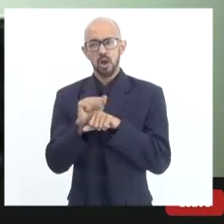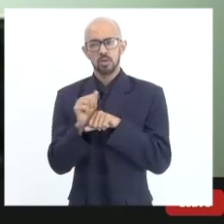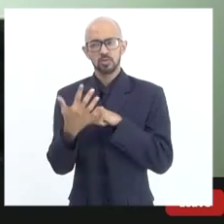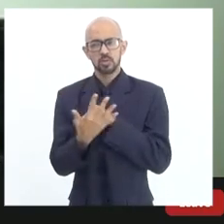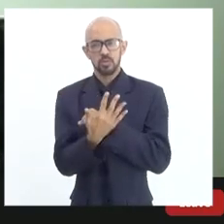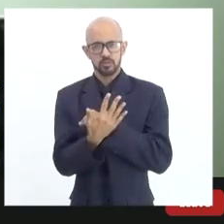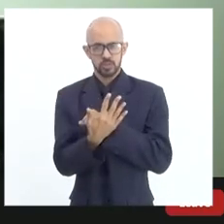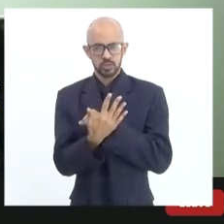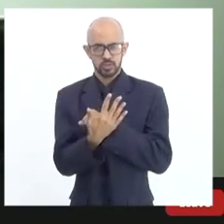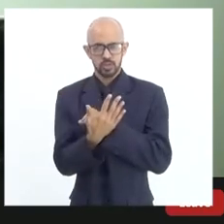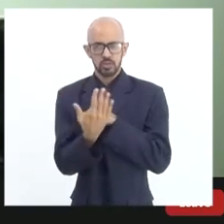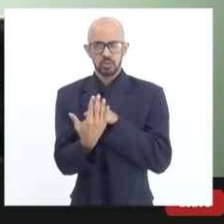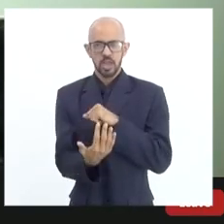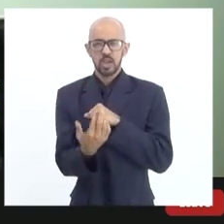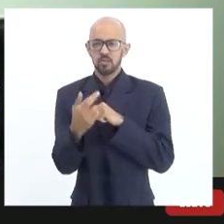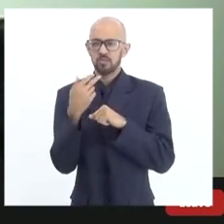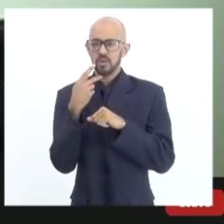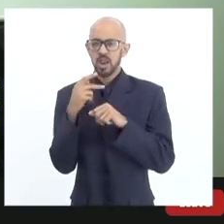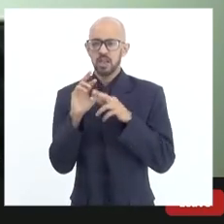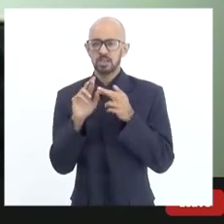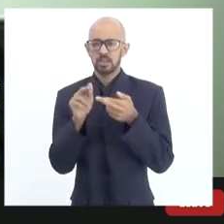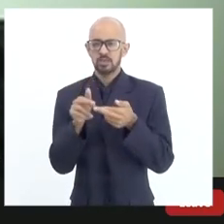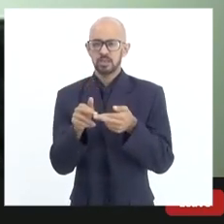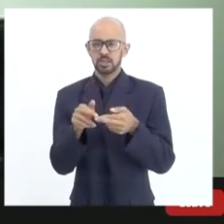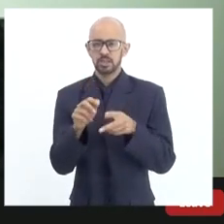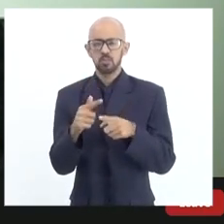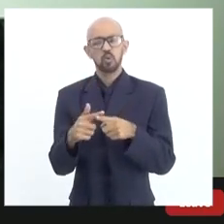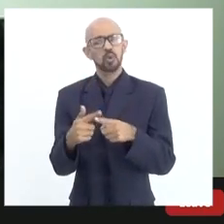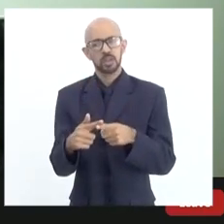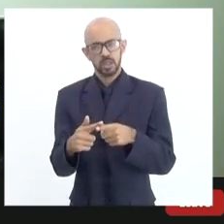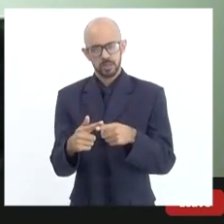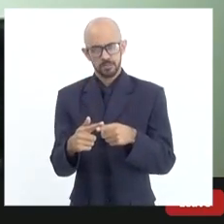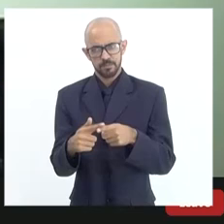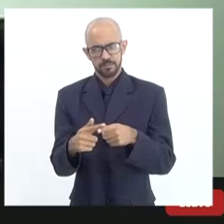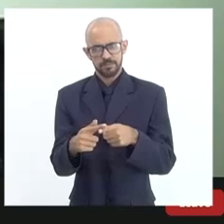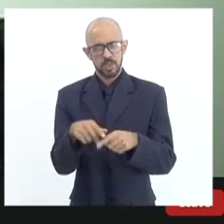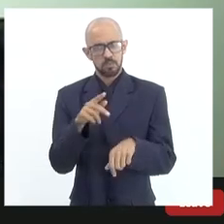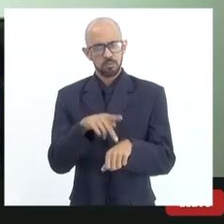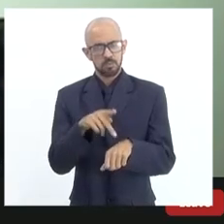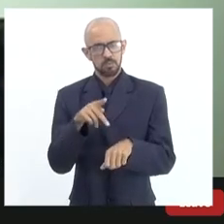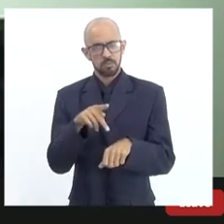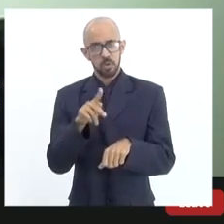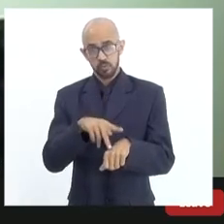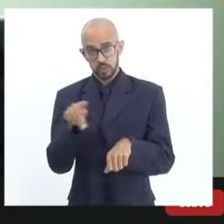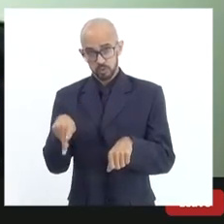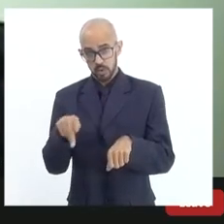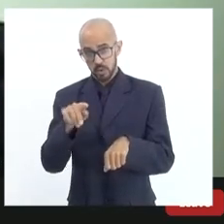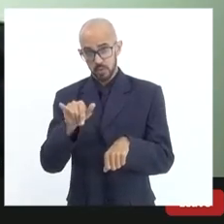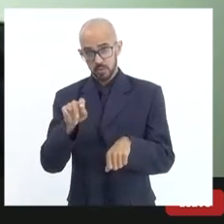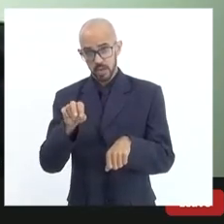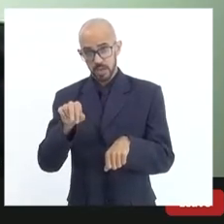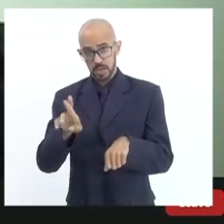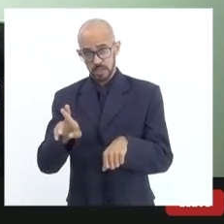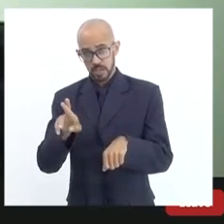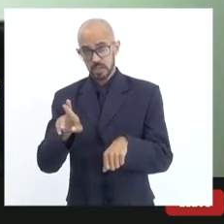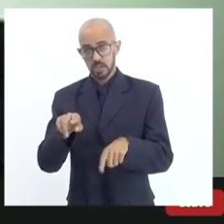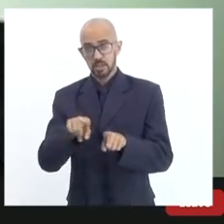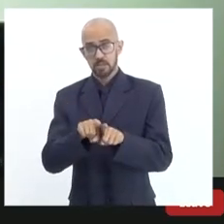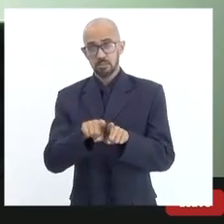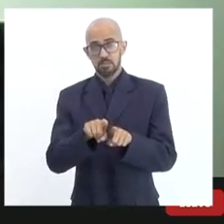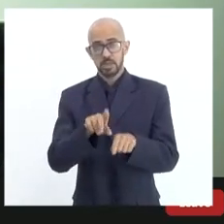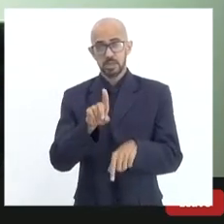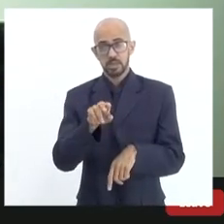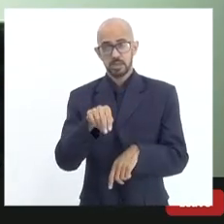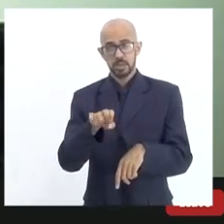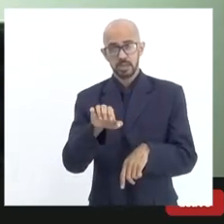que eu faço essa referência, doutora Estela, professor Ivani e doutora Daniele? Porque a deputada